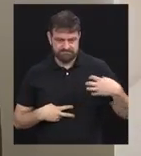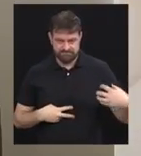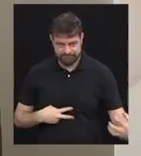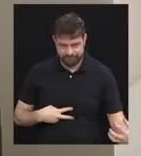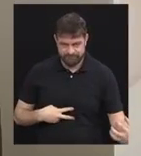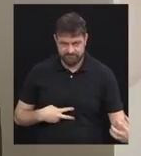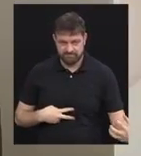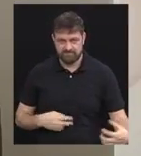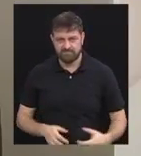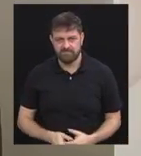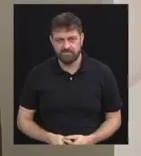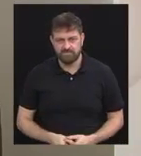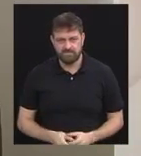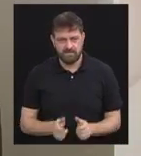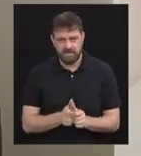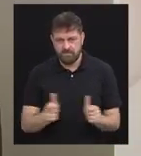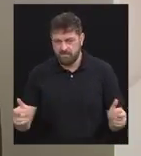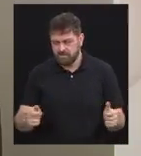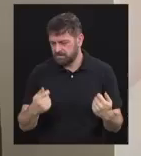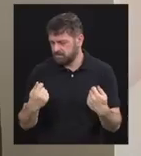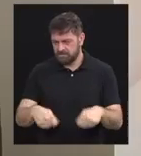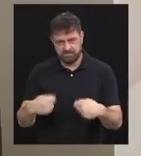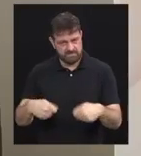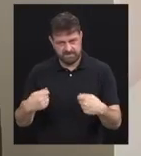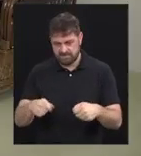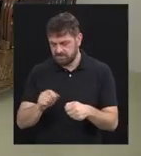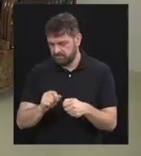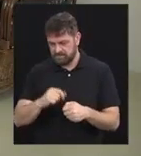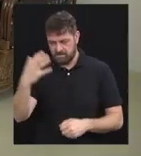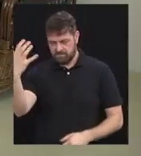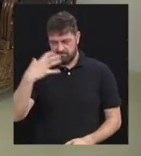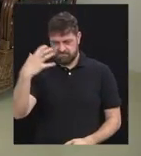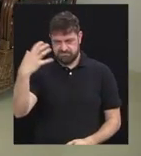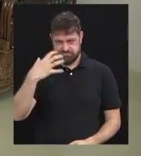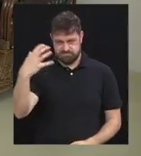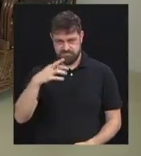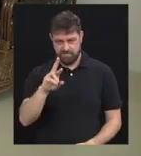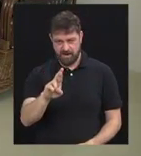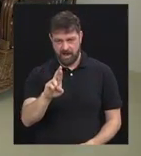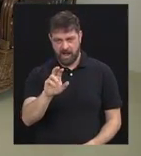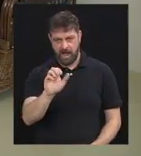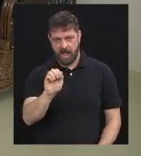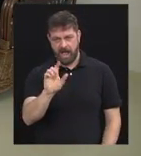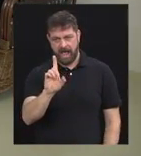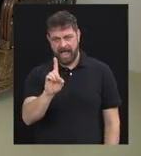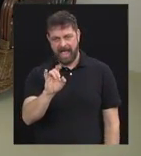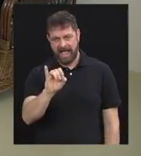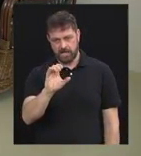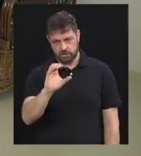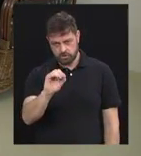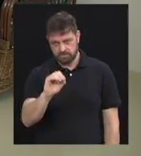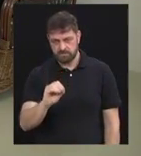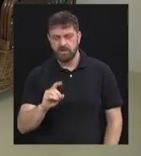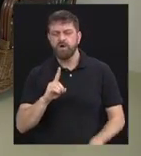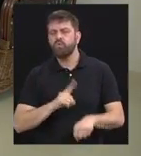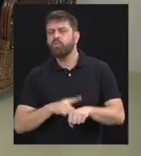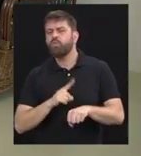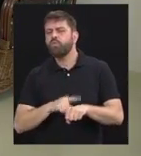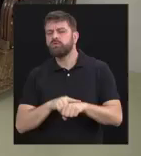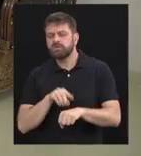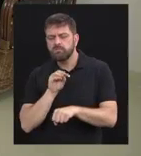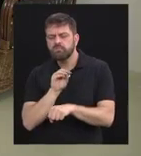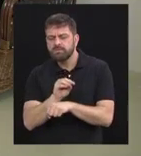etc., a maioria das vezes não precisa fazer radioterapia. A gente consegue mensurar o tempo de